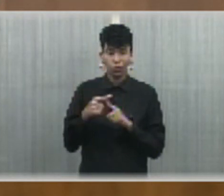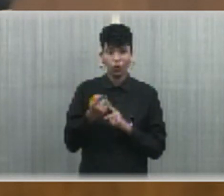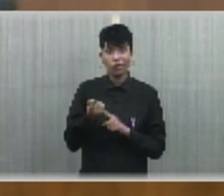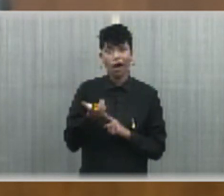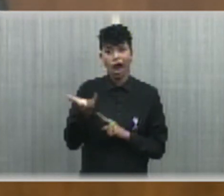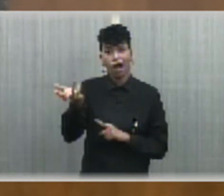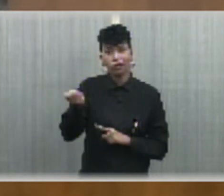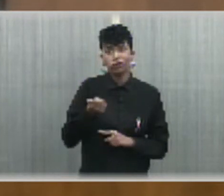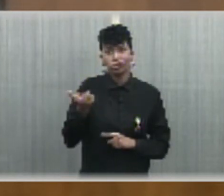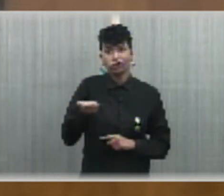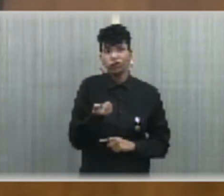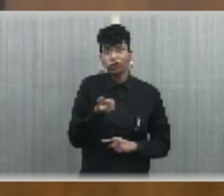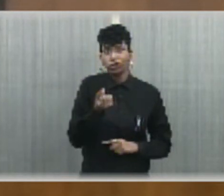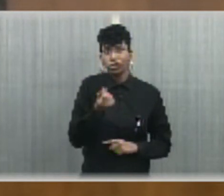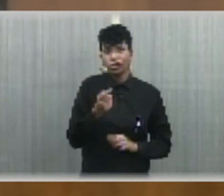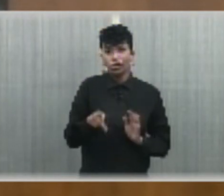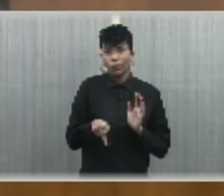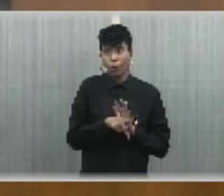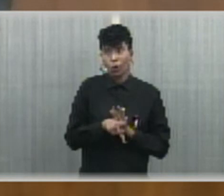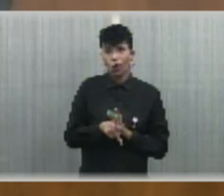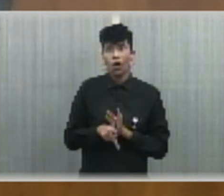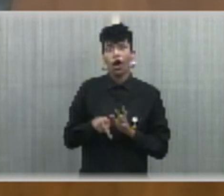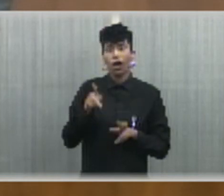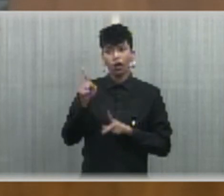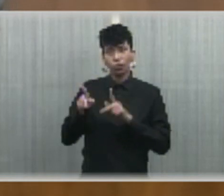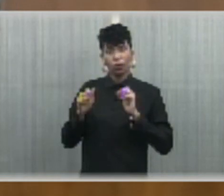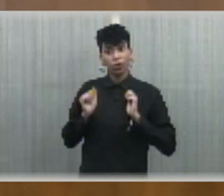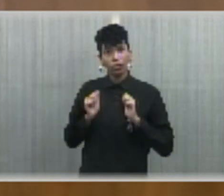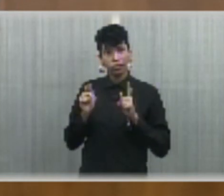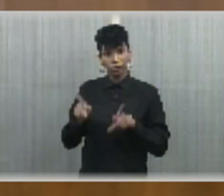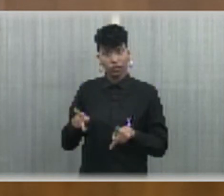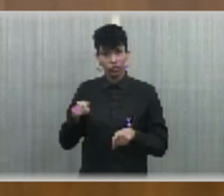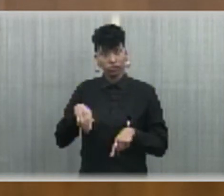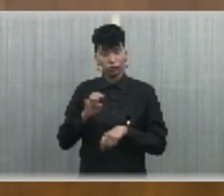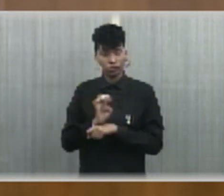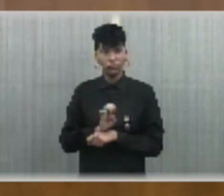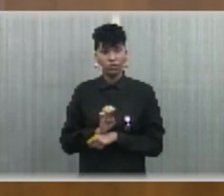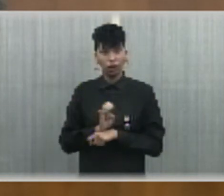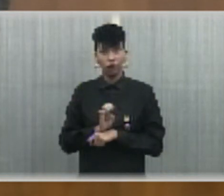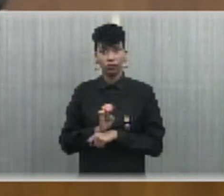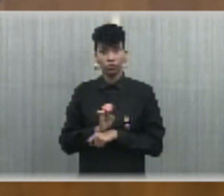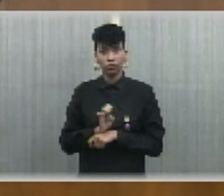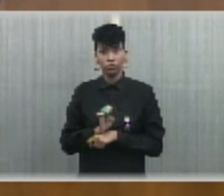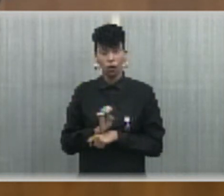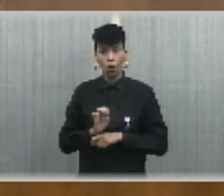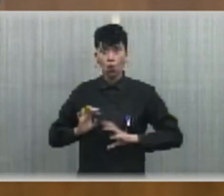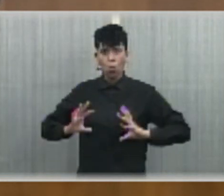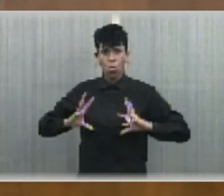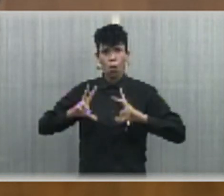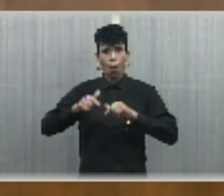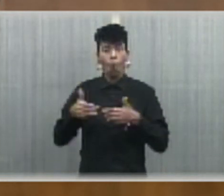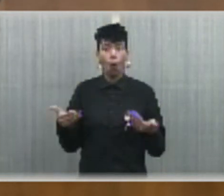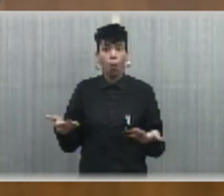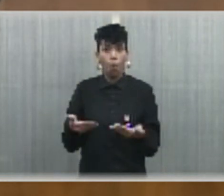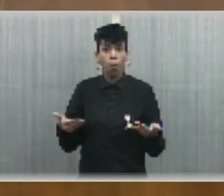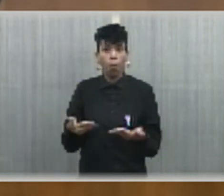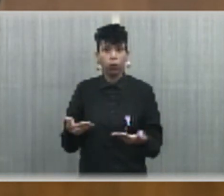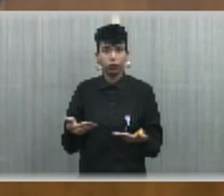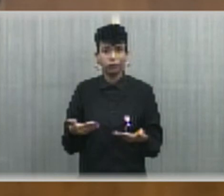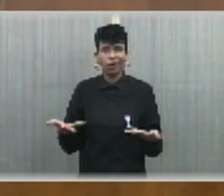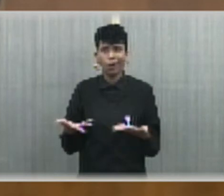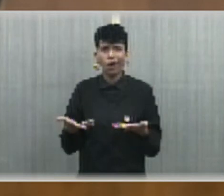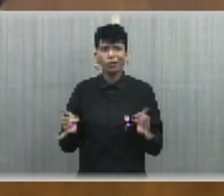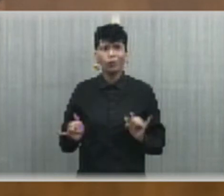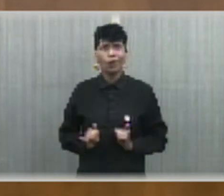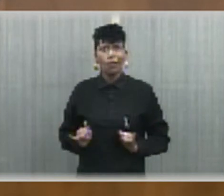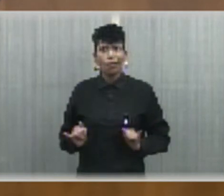extorquindo os servidores, especialmente os servidores aposentados do nosso Estado. Todos eles hoje sendo